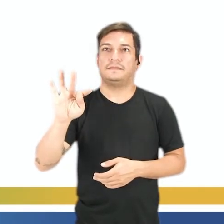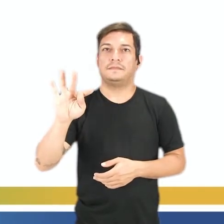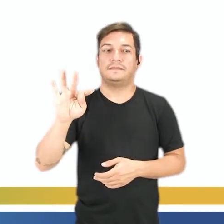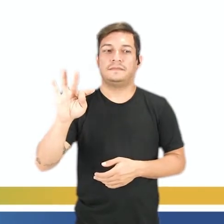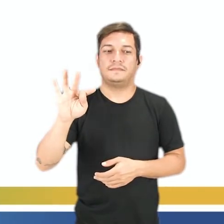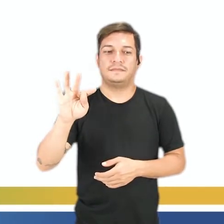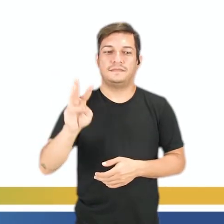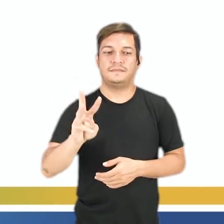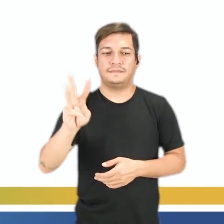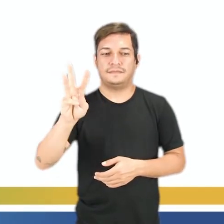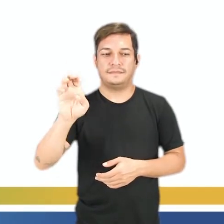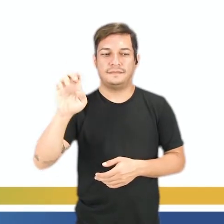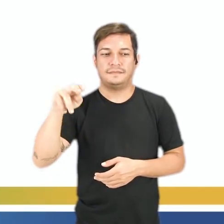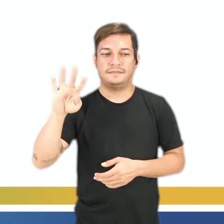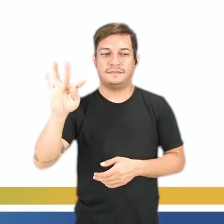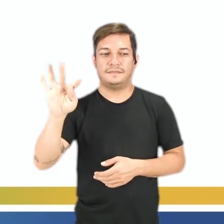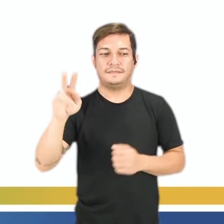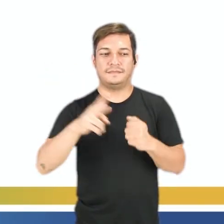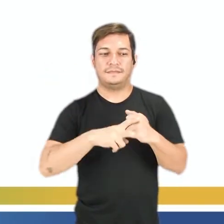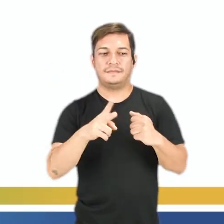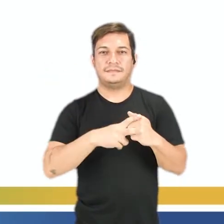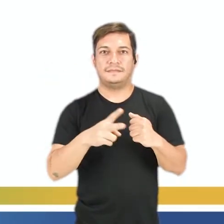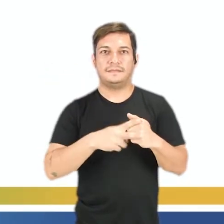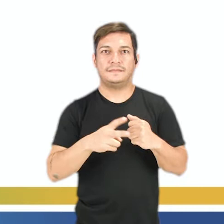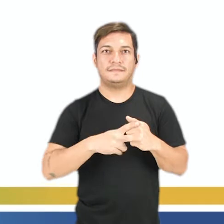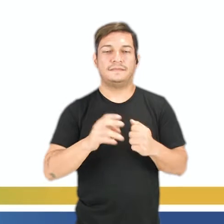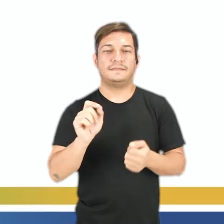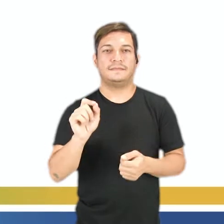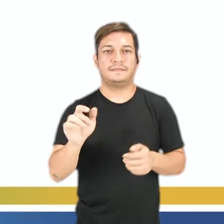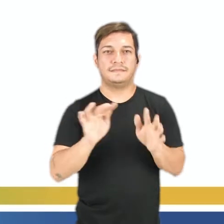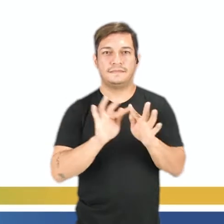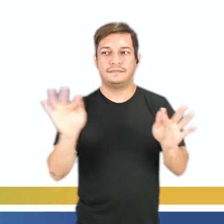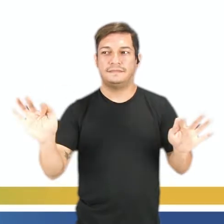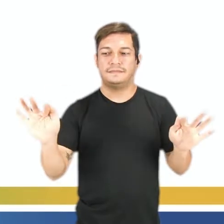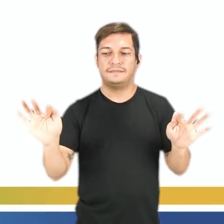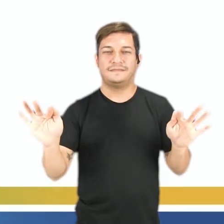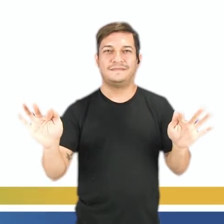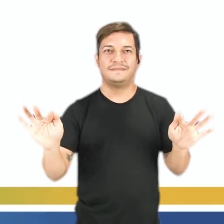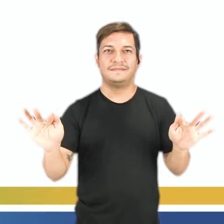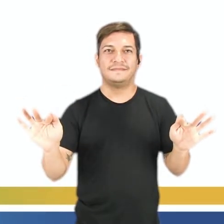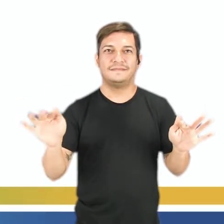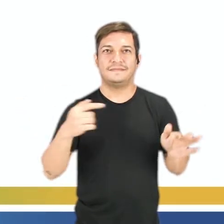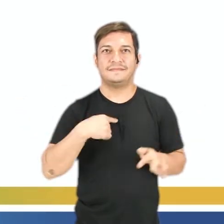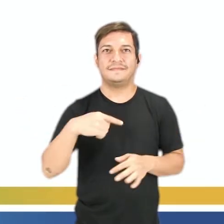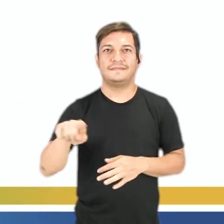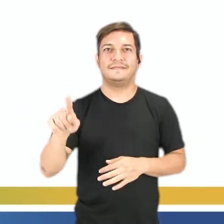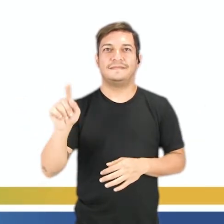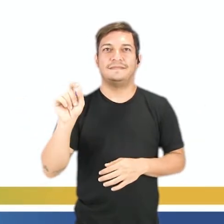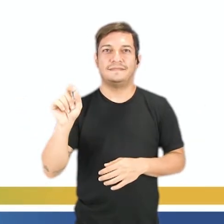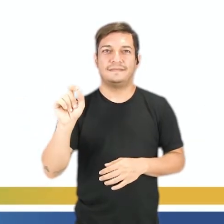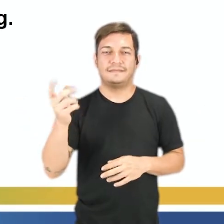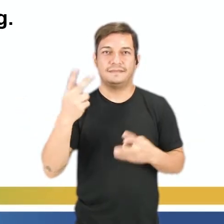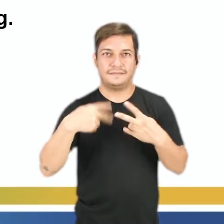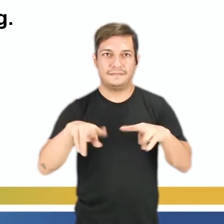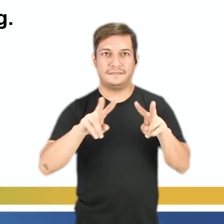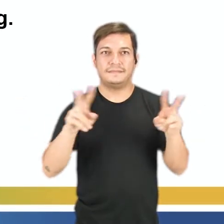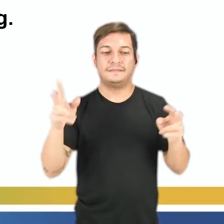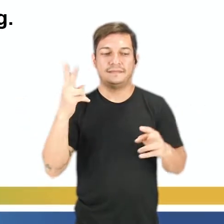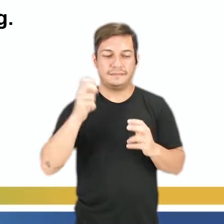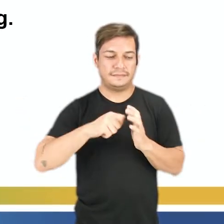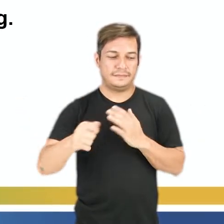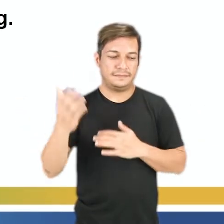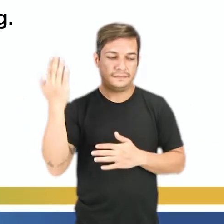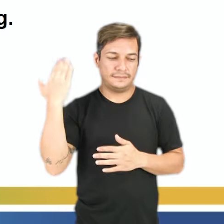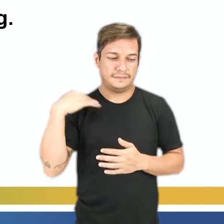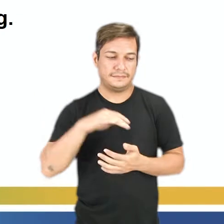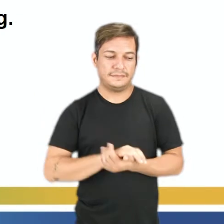verbo went é o passado do verbo go. Então, aí essa frase já está no passado. Eu fui ao shopping 5 meses atrás.